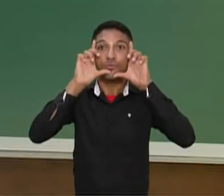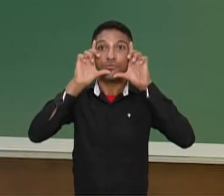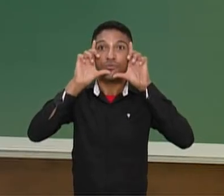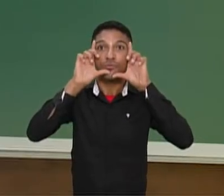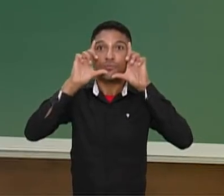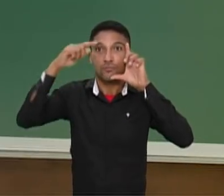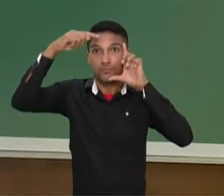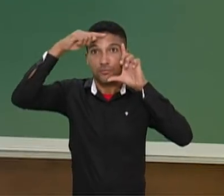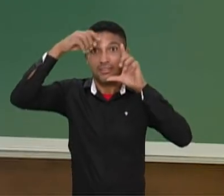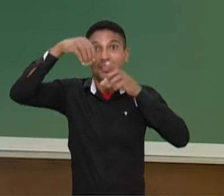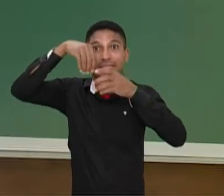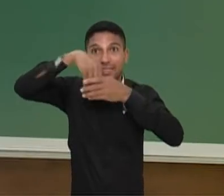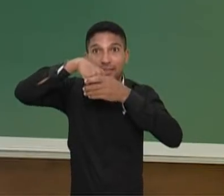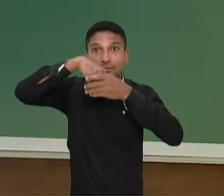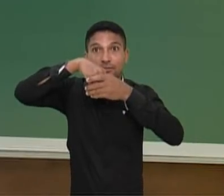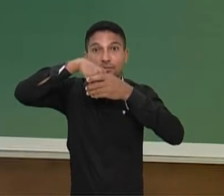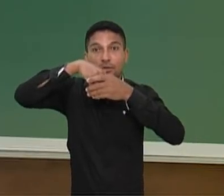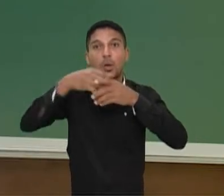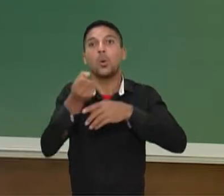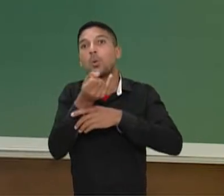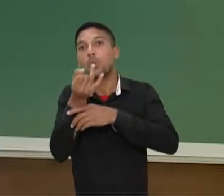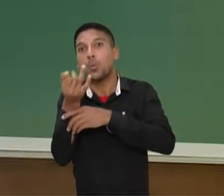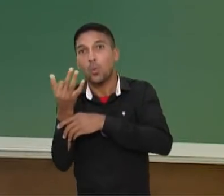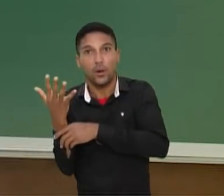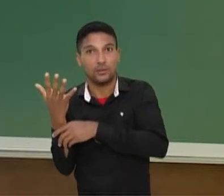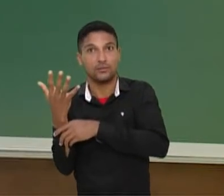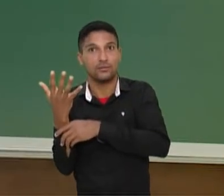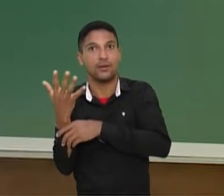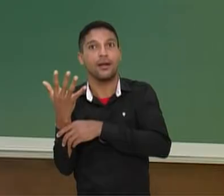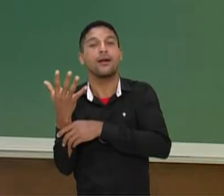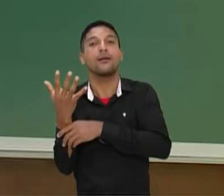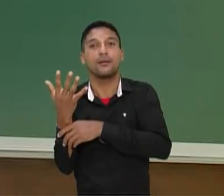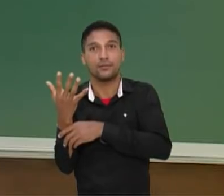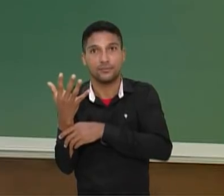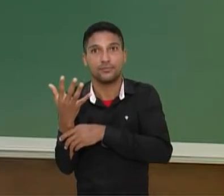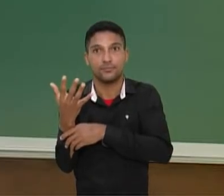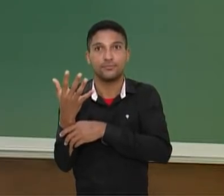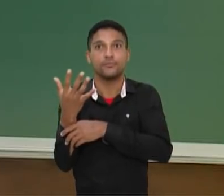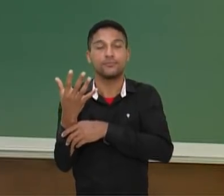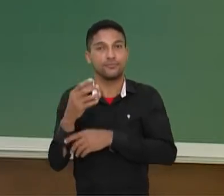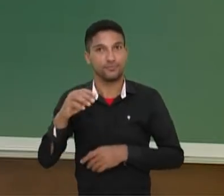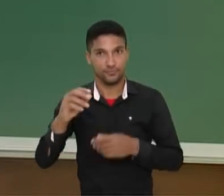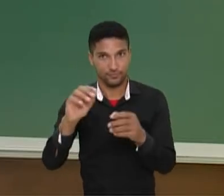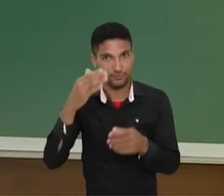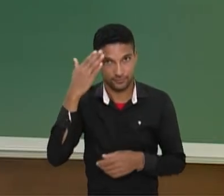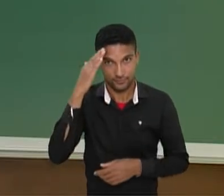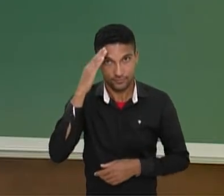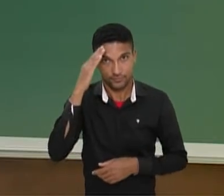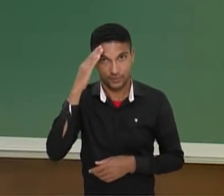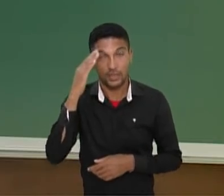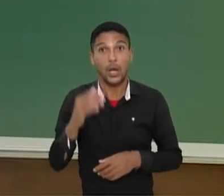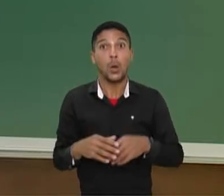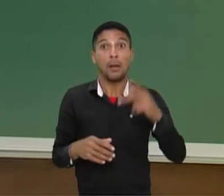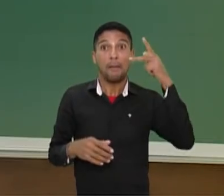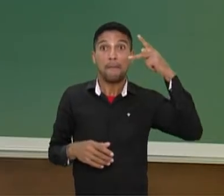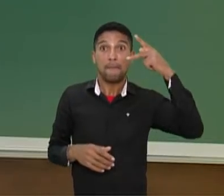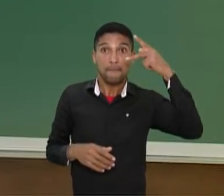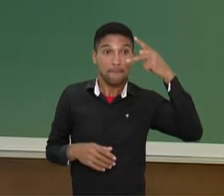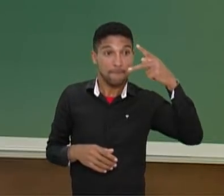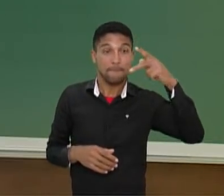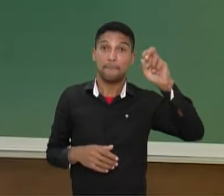dentro, perímetro, soma das medidas de todos os lados, independente da figura, tá